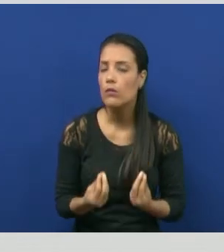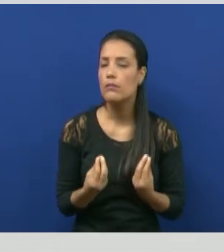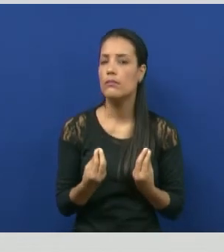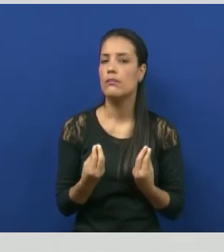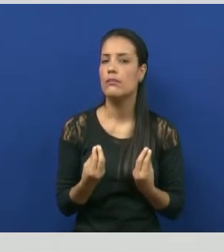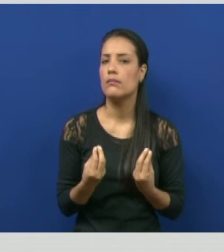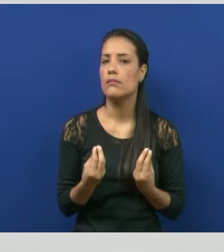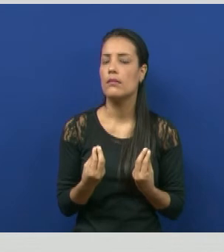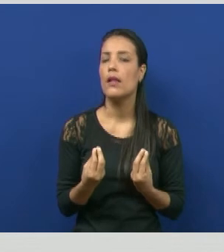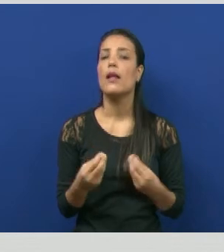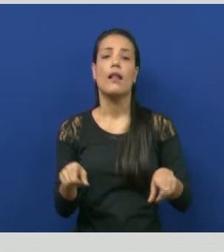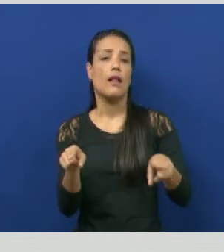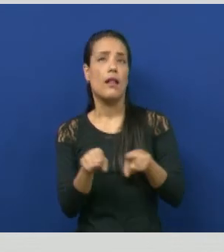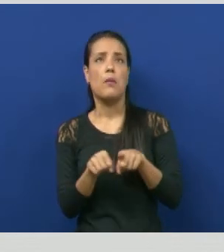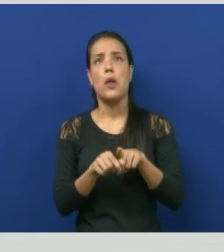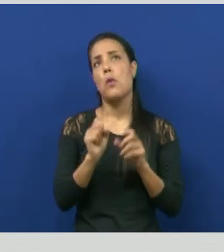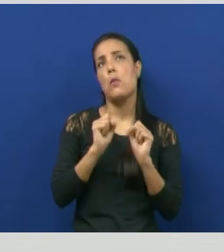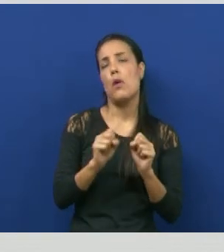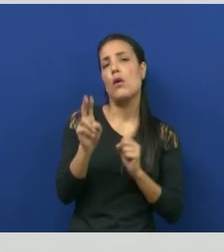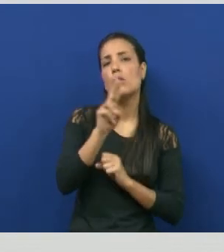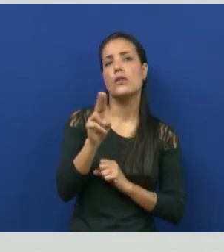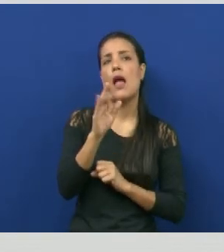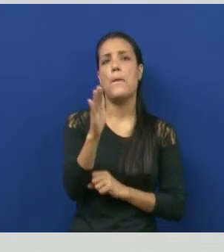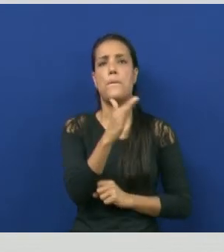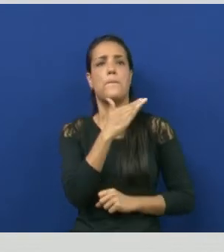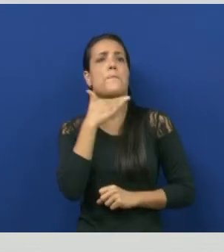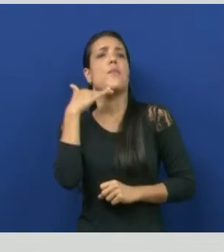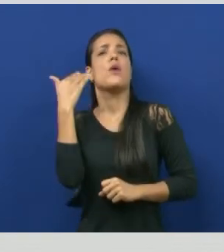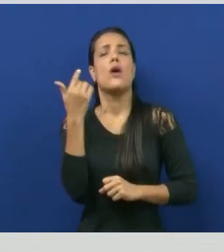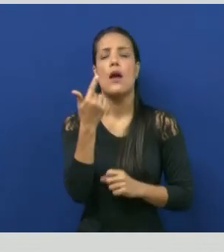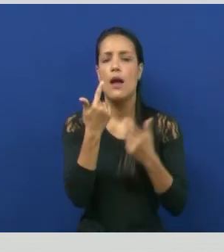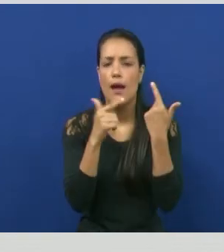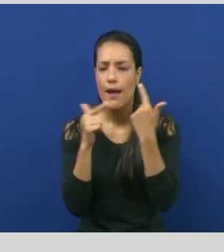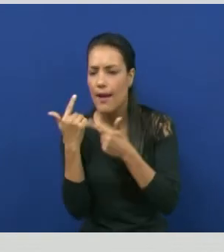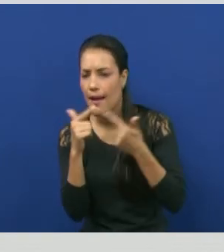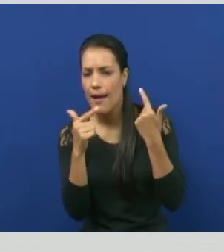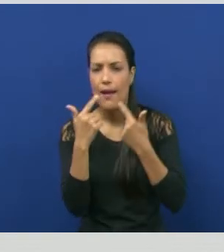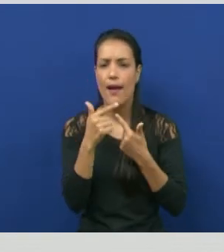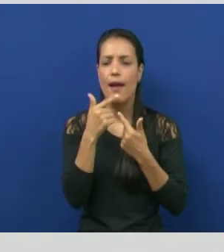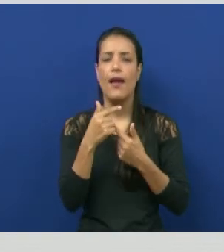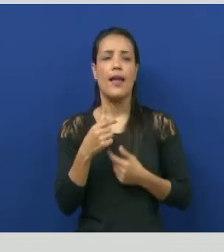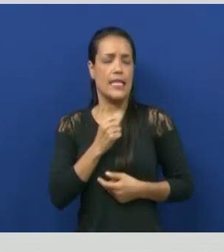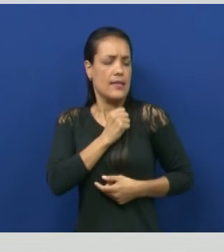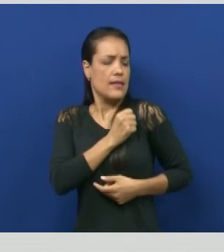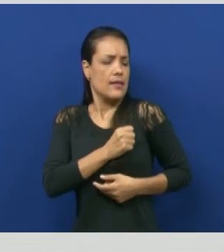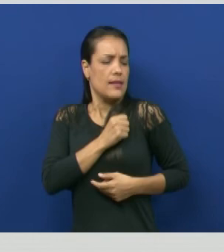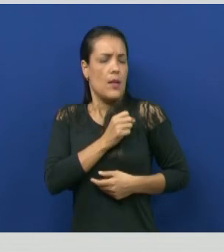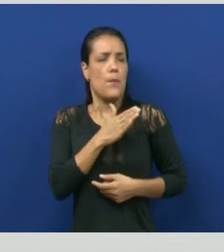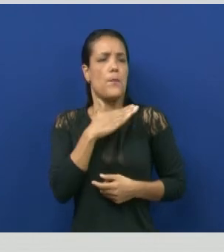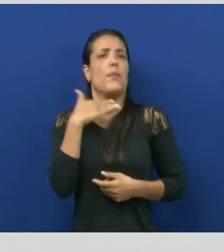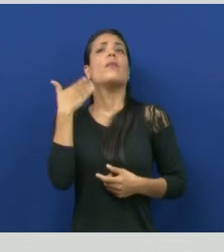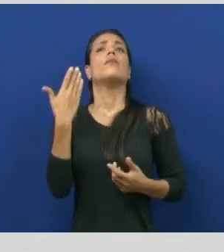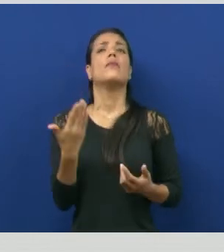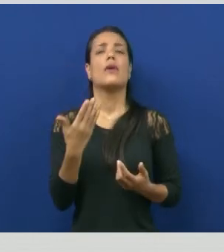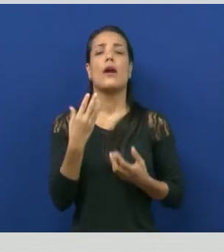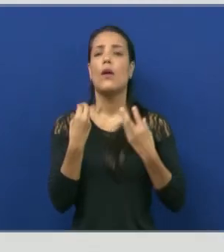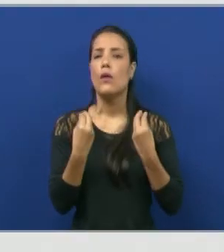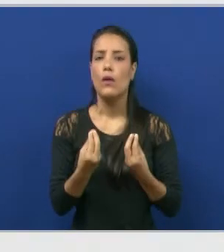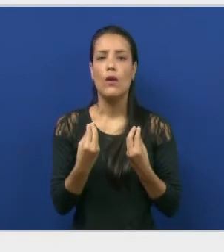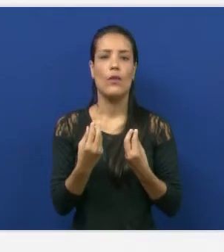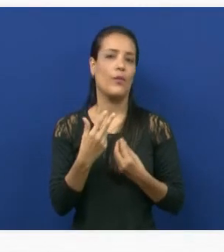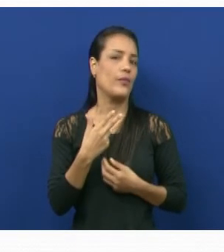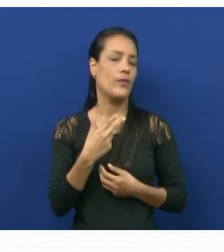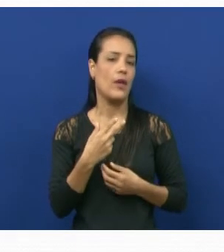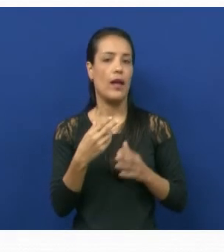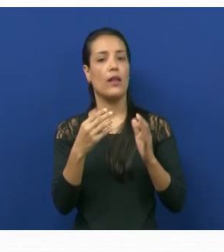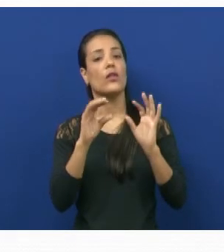utilizar, eu morri de rir, eu estou morrendo de saudade de você. Isso tudo é hipérbole. Vamos